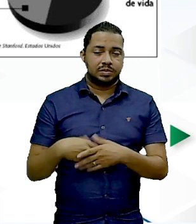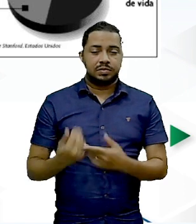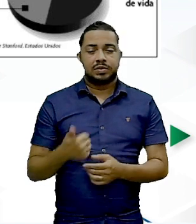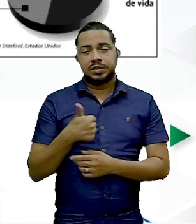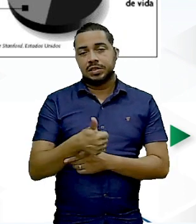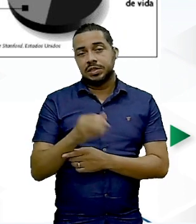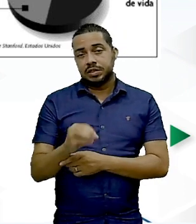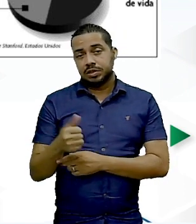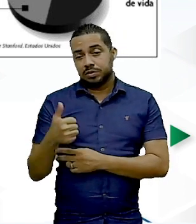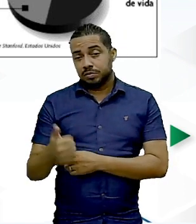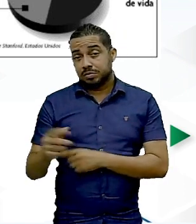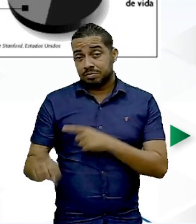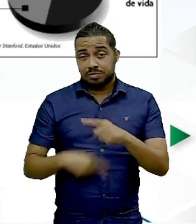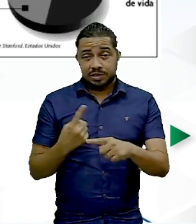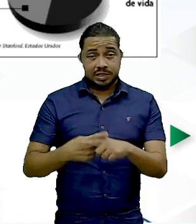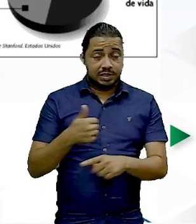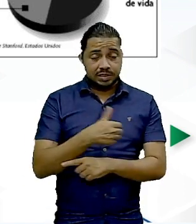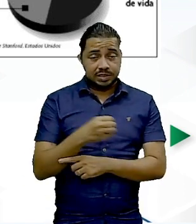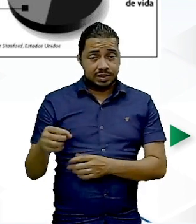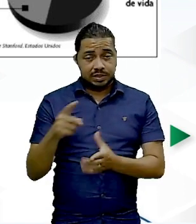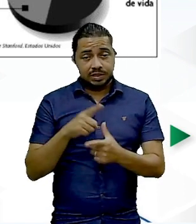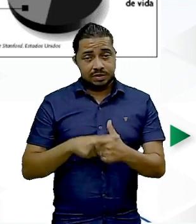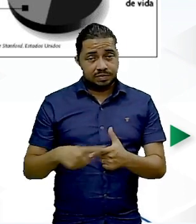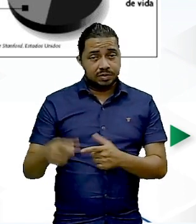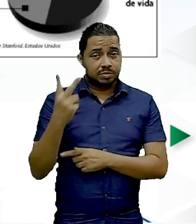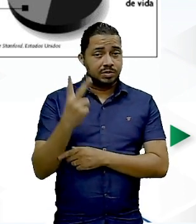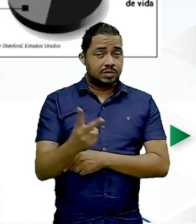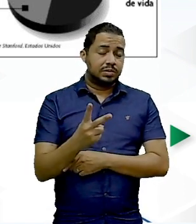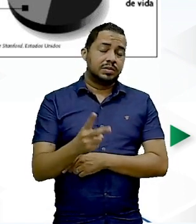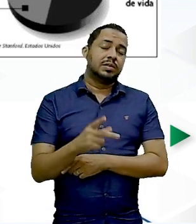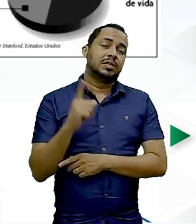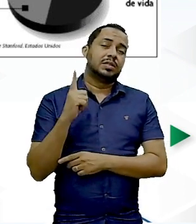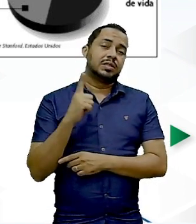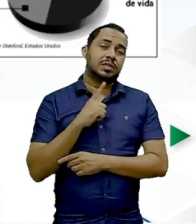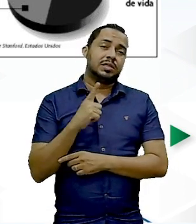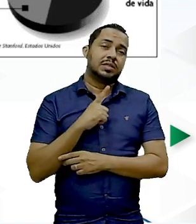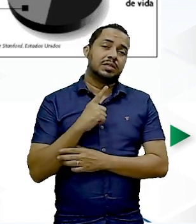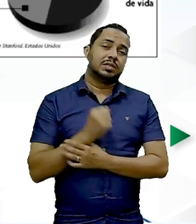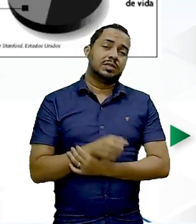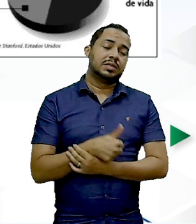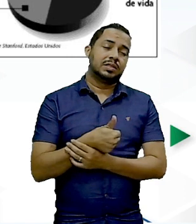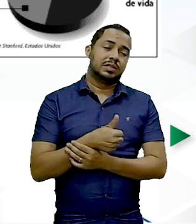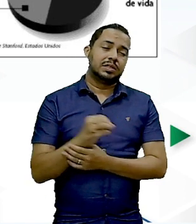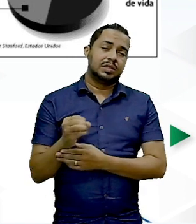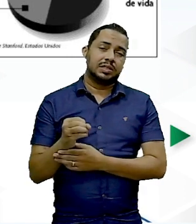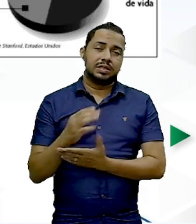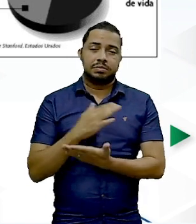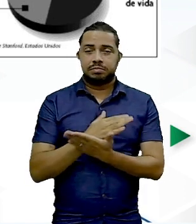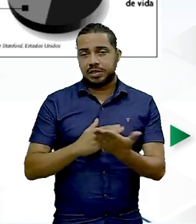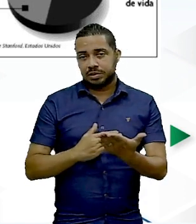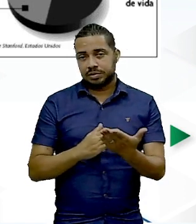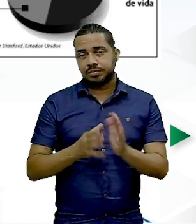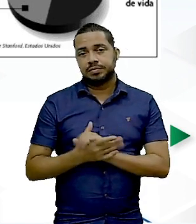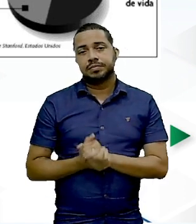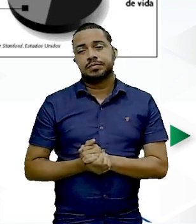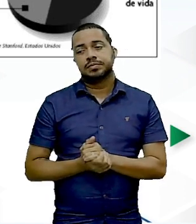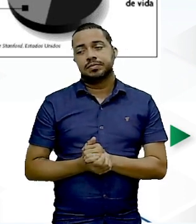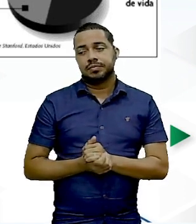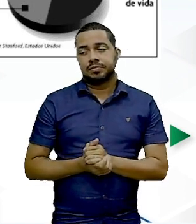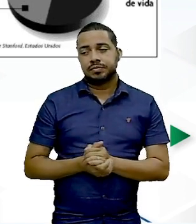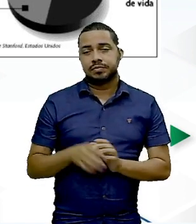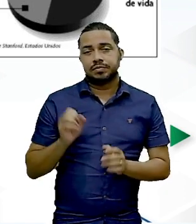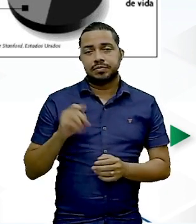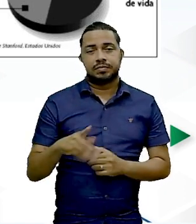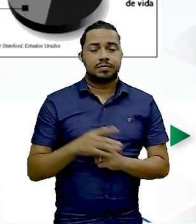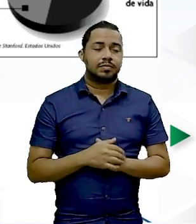101 mais 100 dividido por 2 vai dar 100 e meio, né? 100,5.